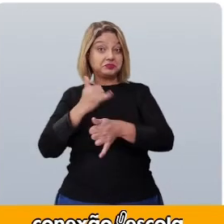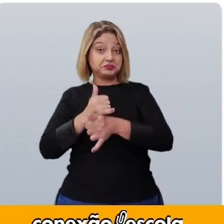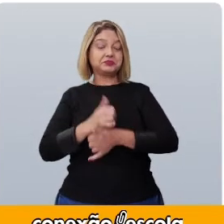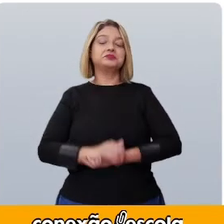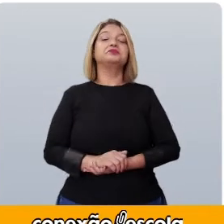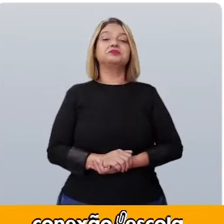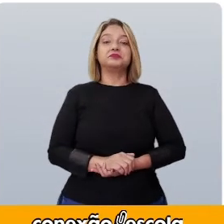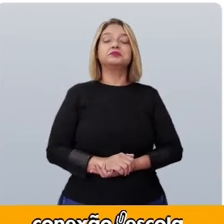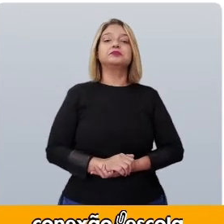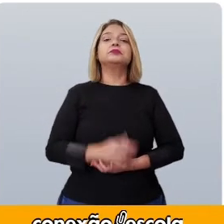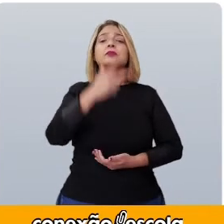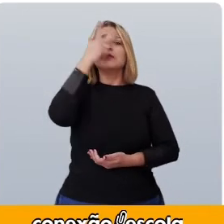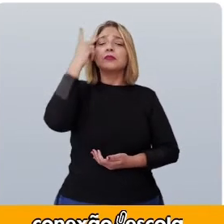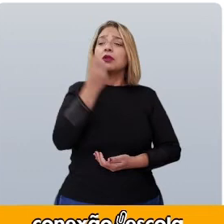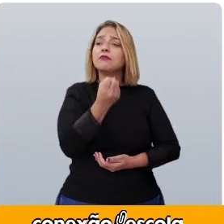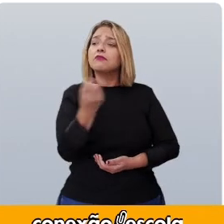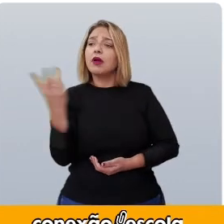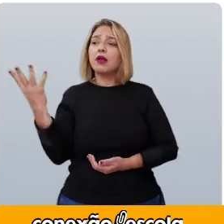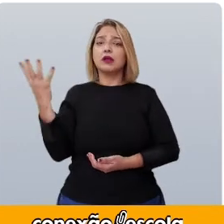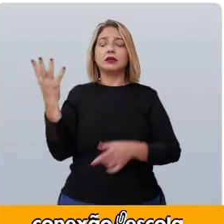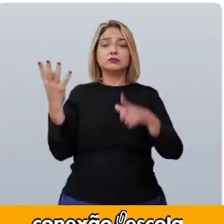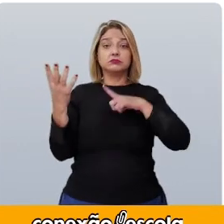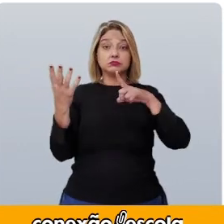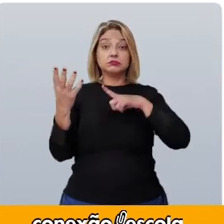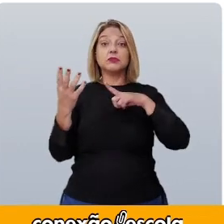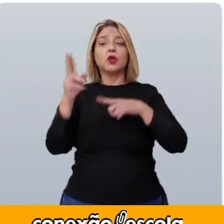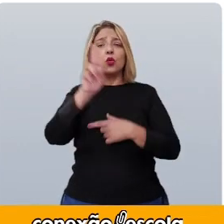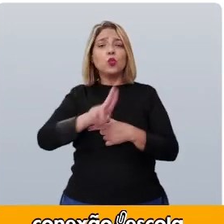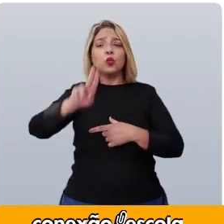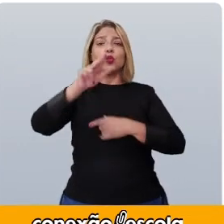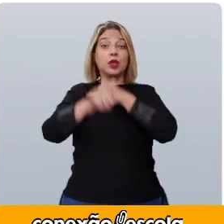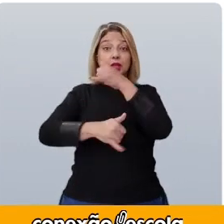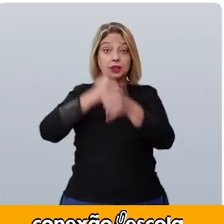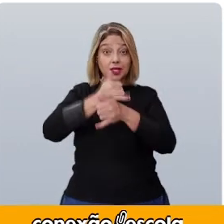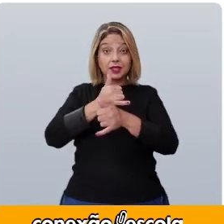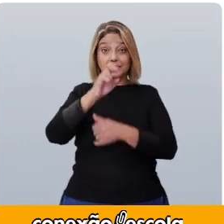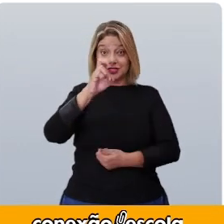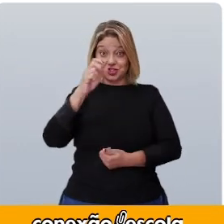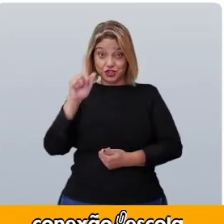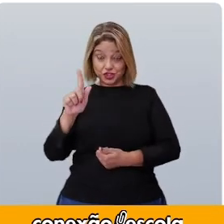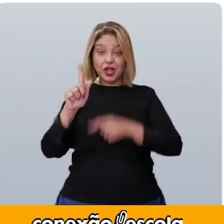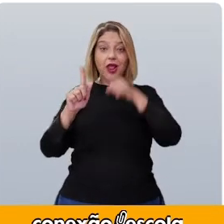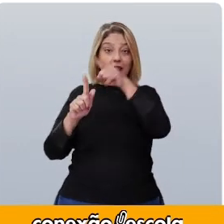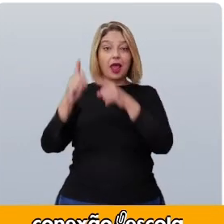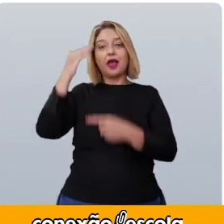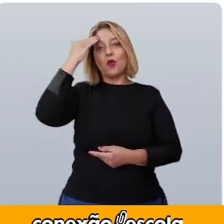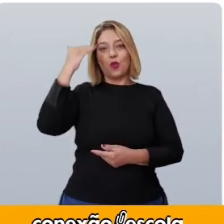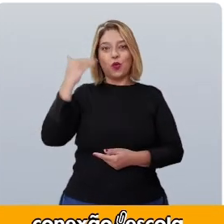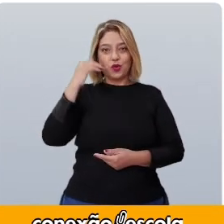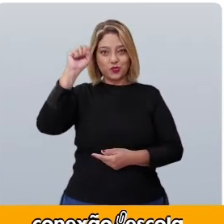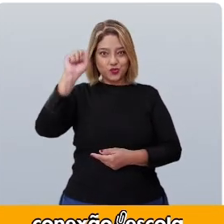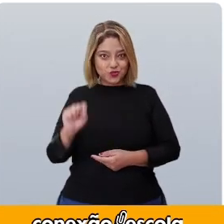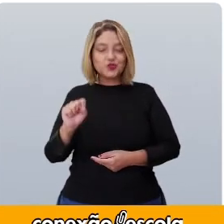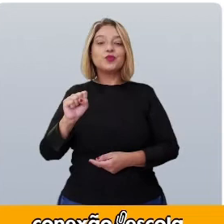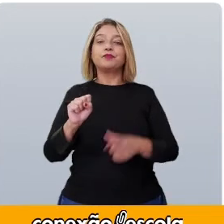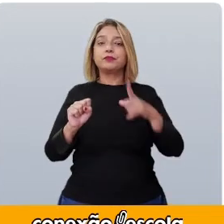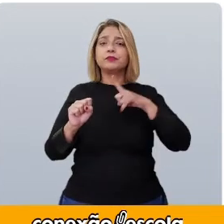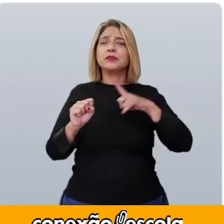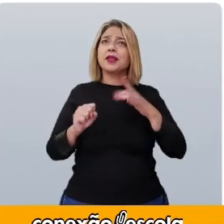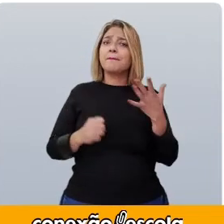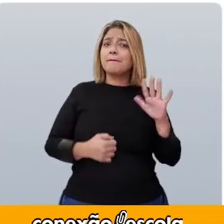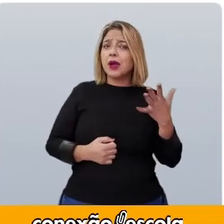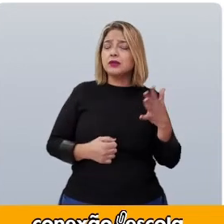O número de usuários de internet que utilizam a rede 5G na Coreia do Sul chegou a